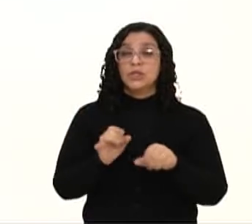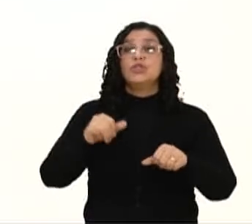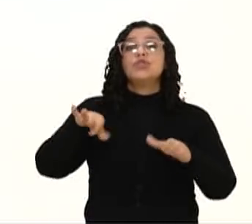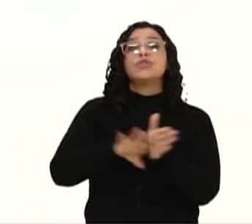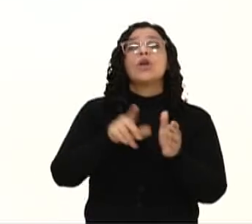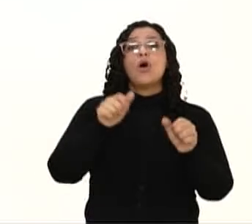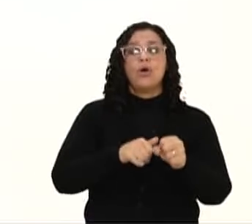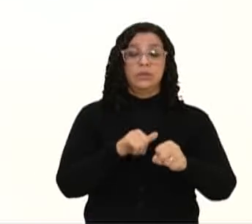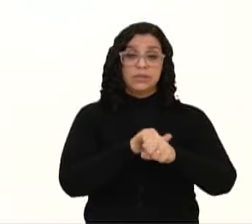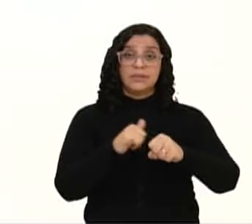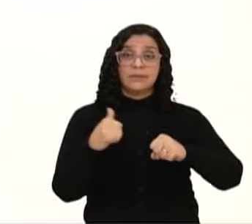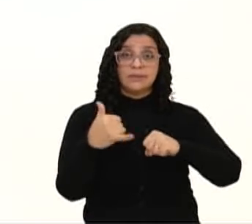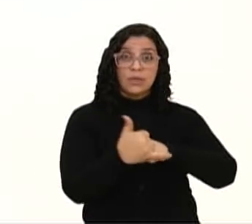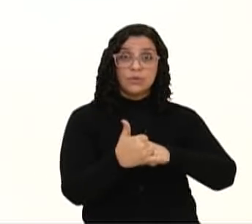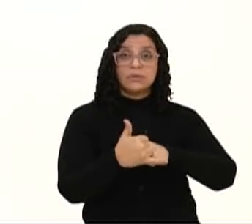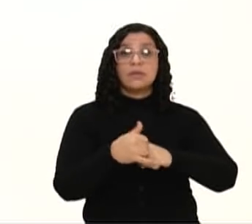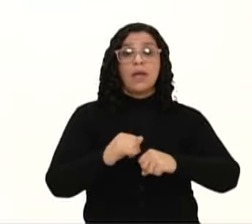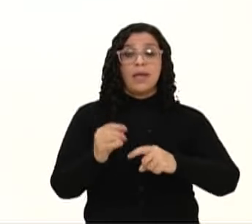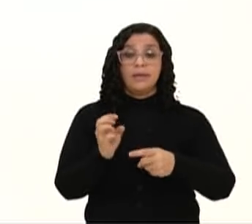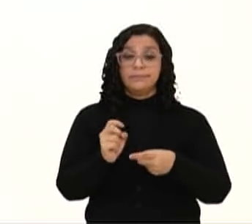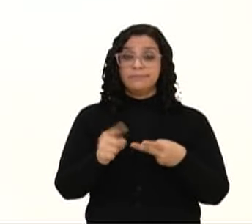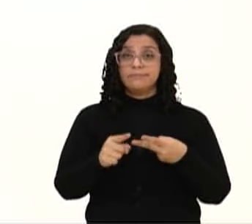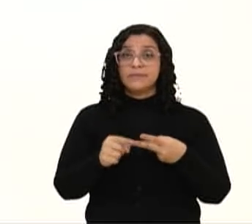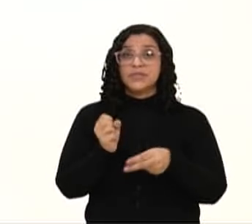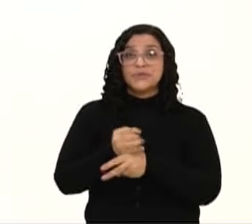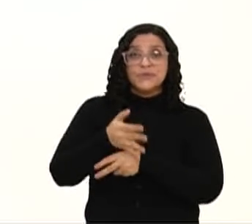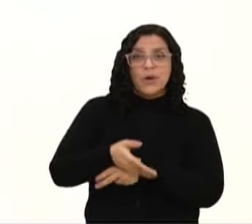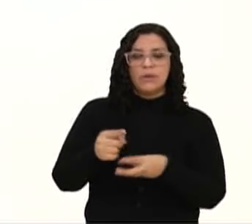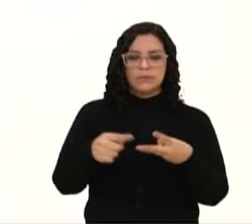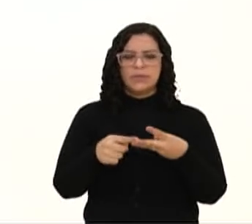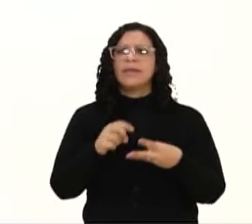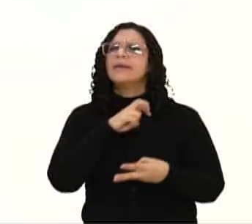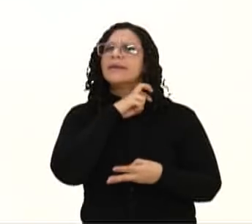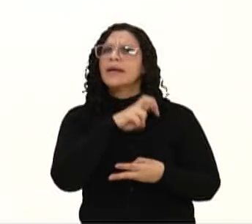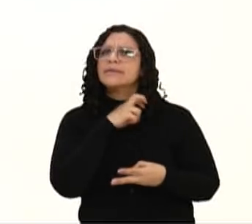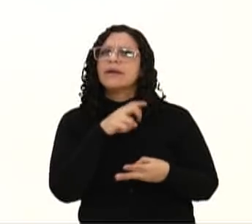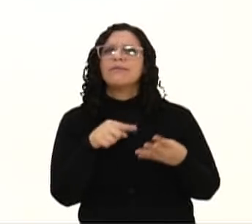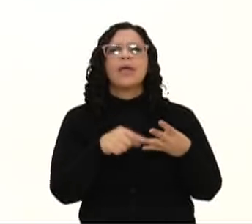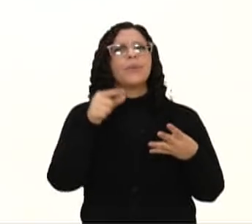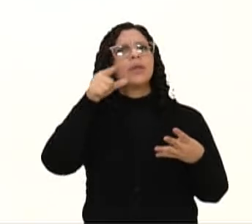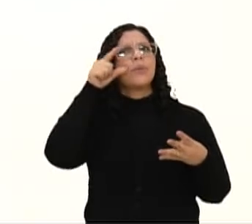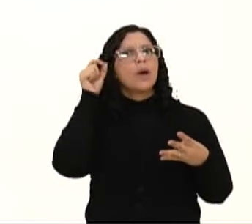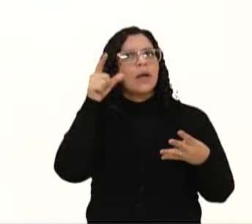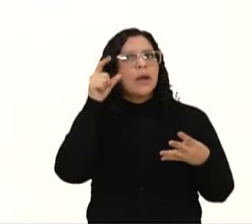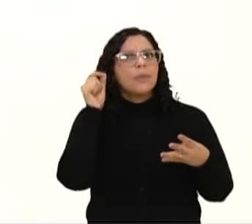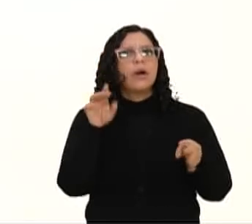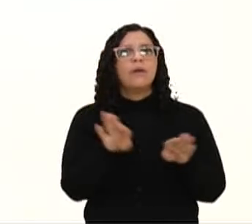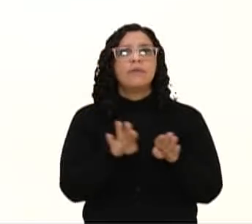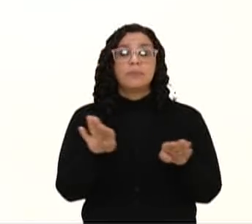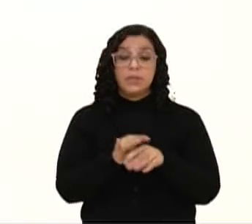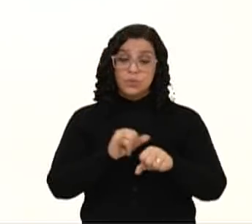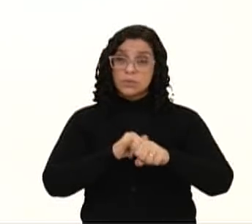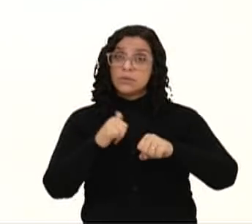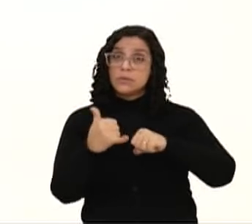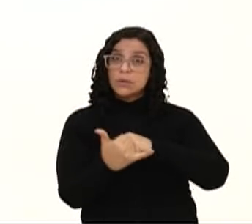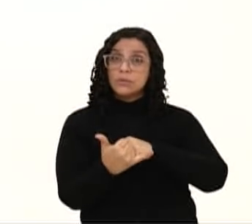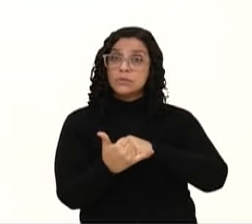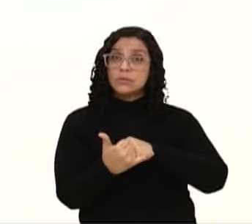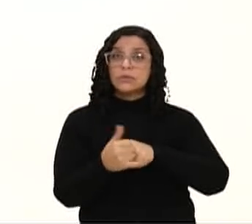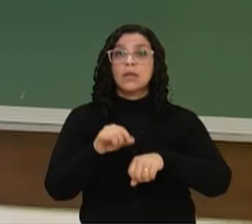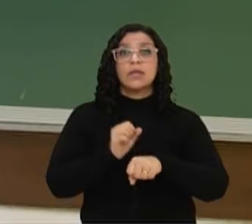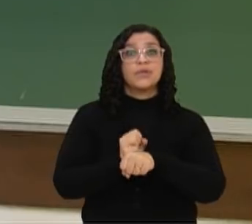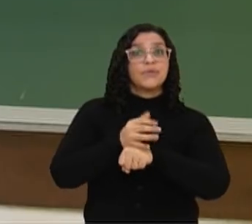2 aeroportos. E aí outros de voos regionais, como o de Cascavel e Guarapuava. O de São José dos Pinhais e o de Foz do Iguaçu